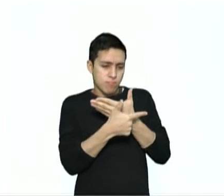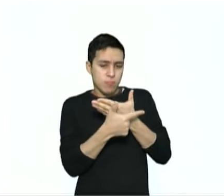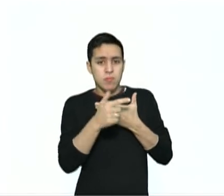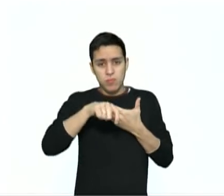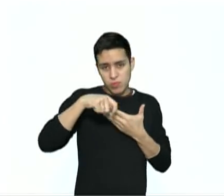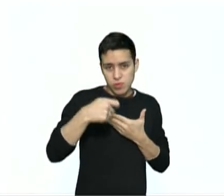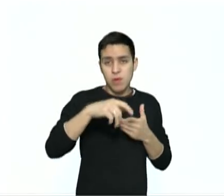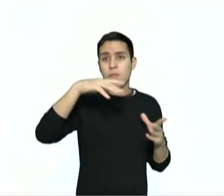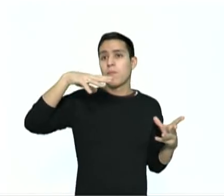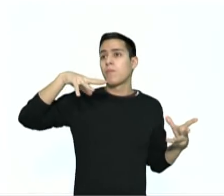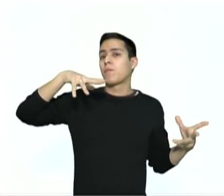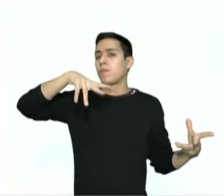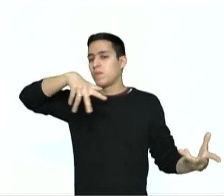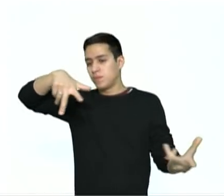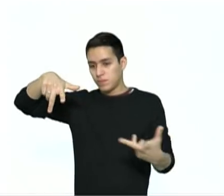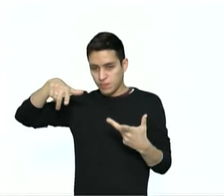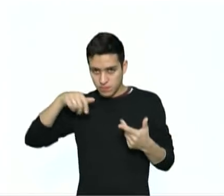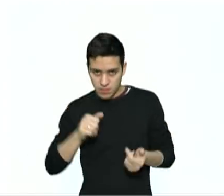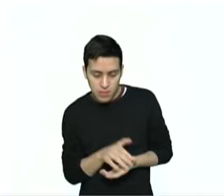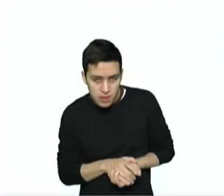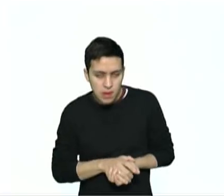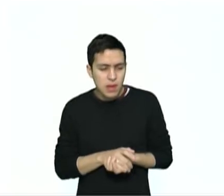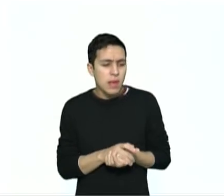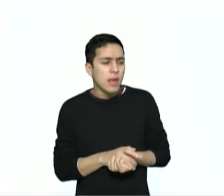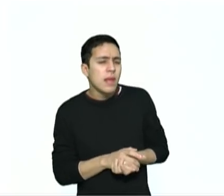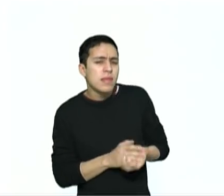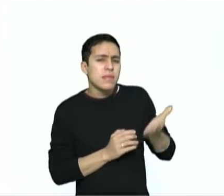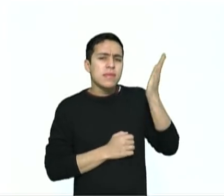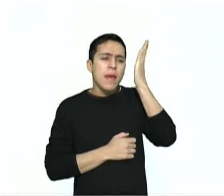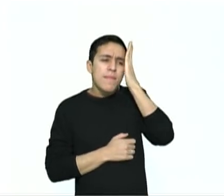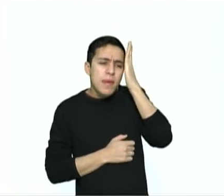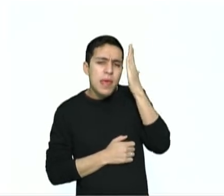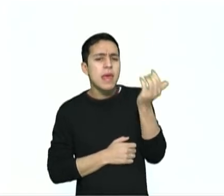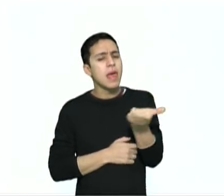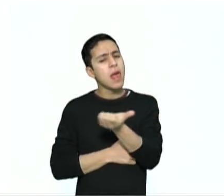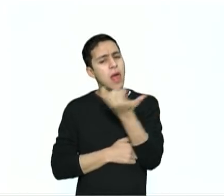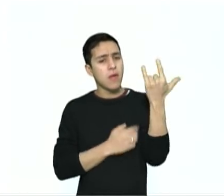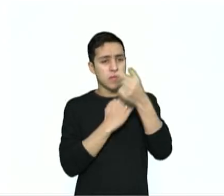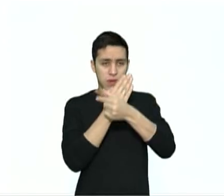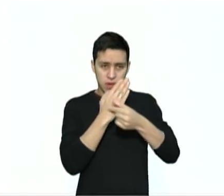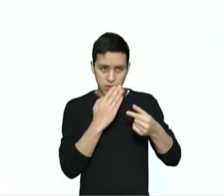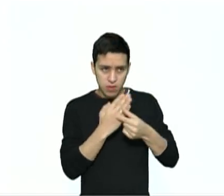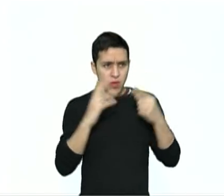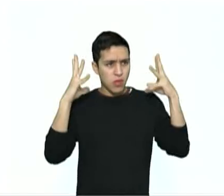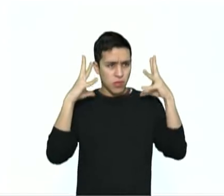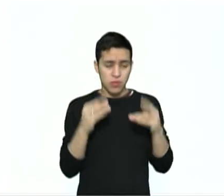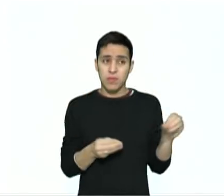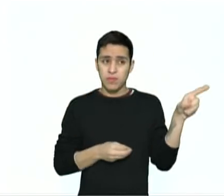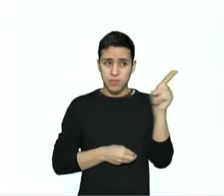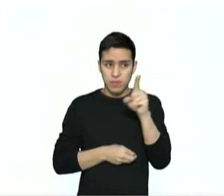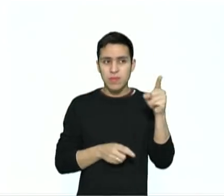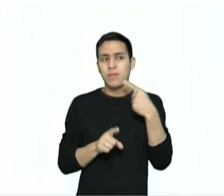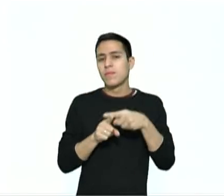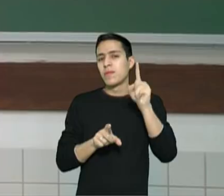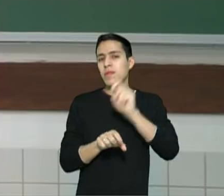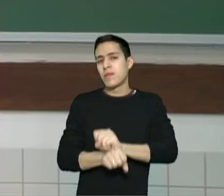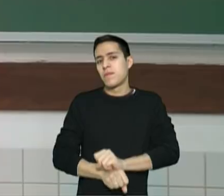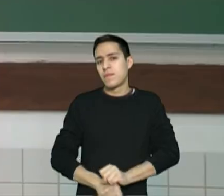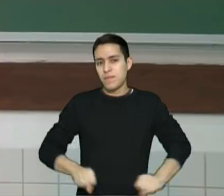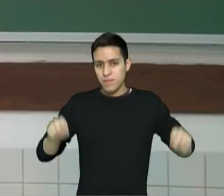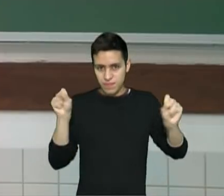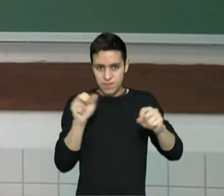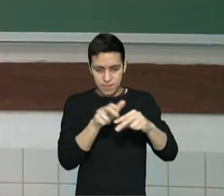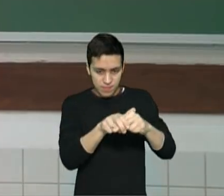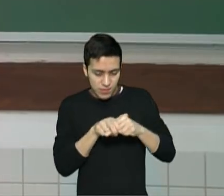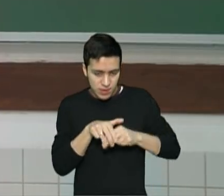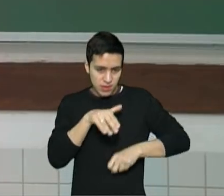ordem mundial, identificar alguns autores, não vamos identificar todos, porque seria impossível em